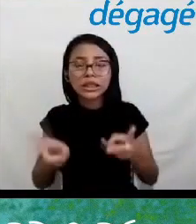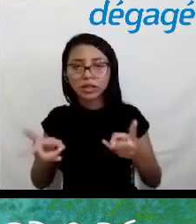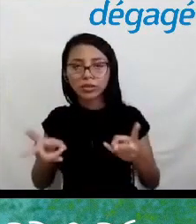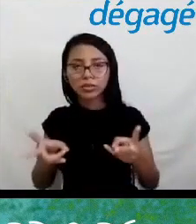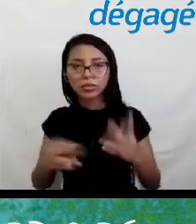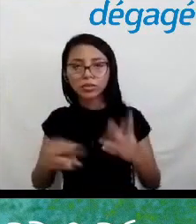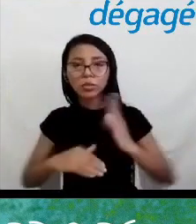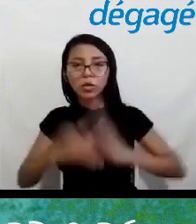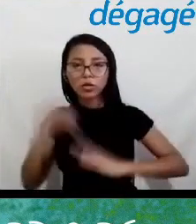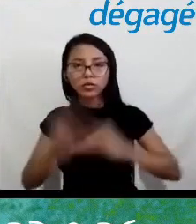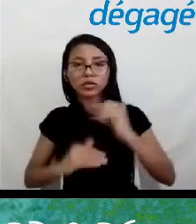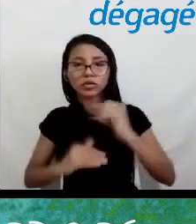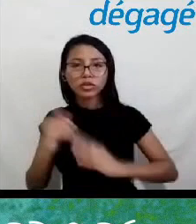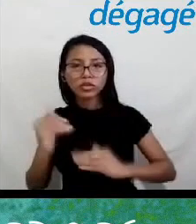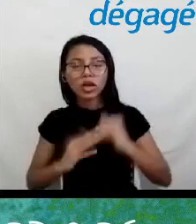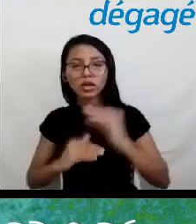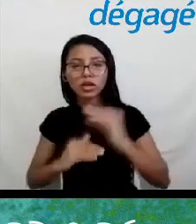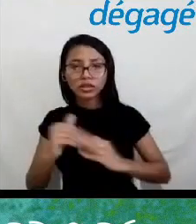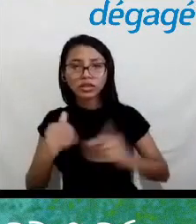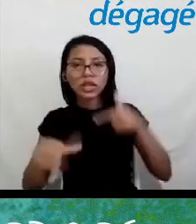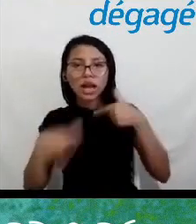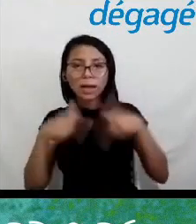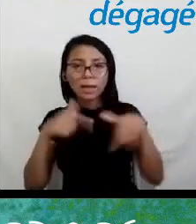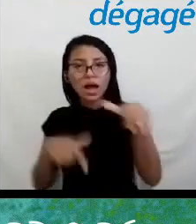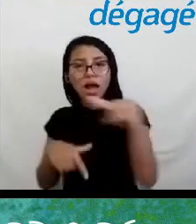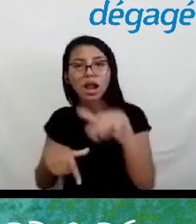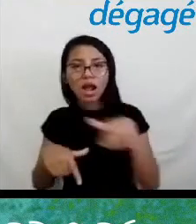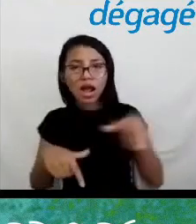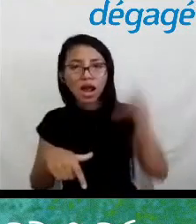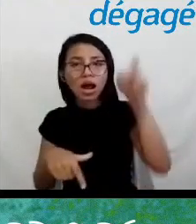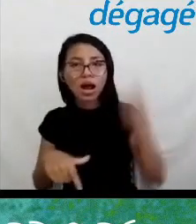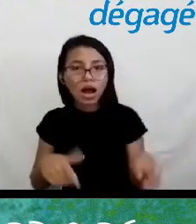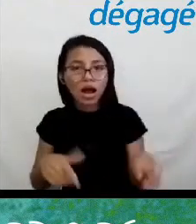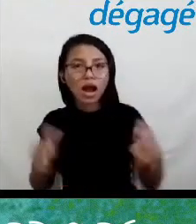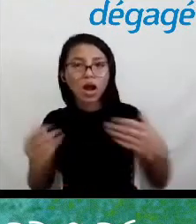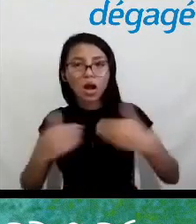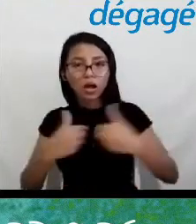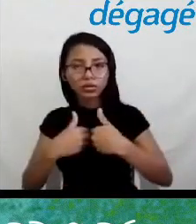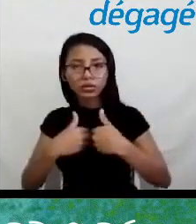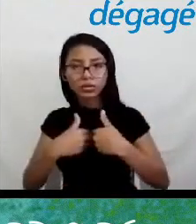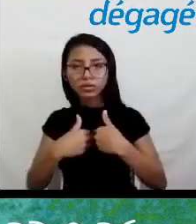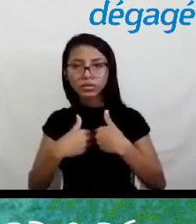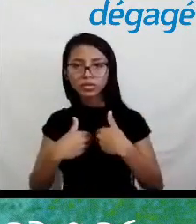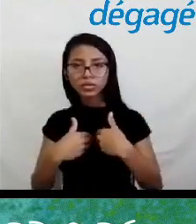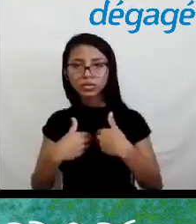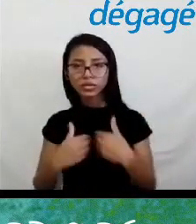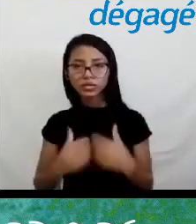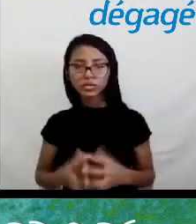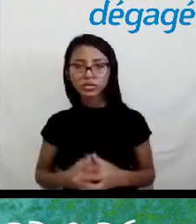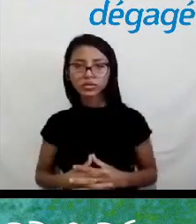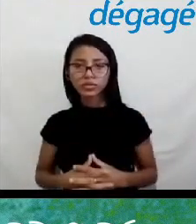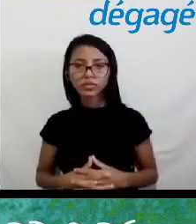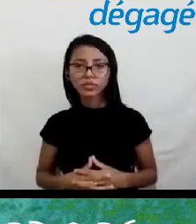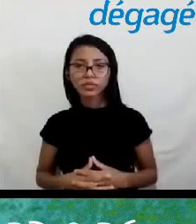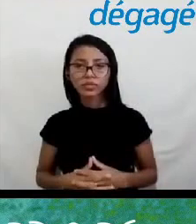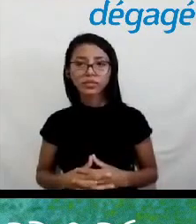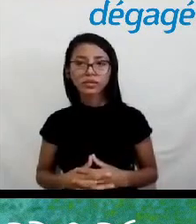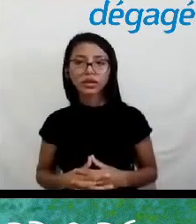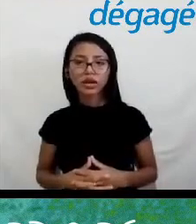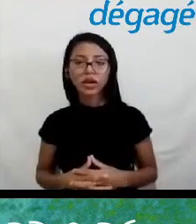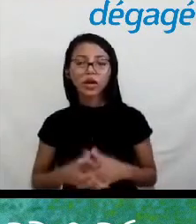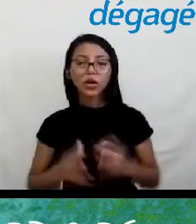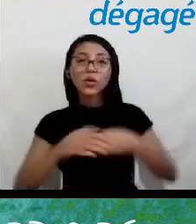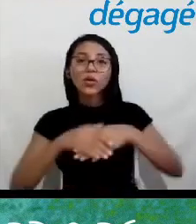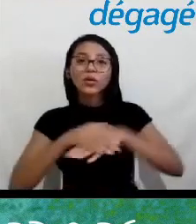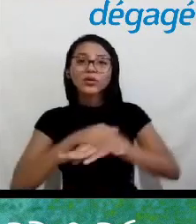aí motivado a gente está com aquele brilho no olho, e eu costumo dizer para os meus alunos mais velhos, né, aquela pimenta no cu